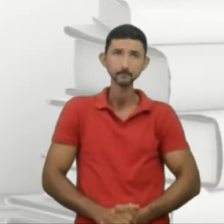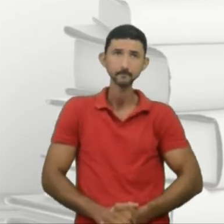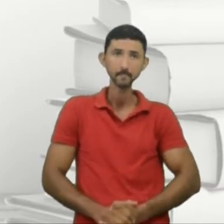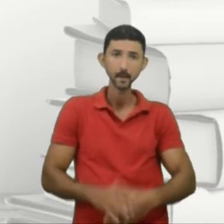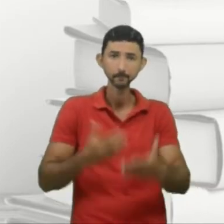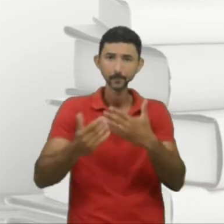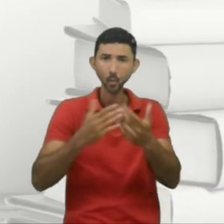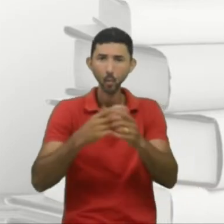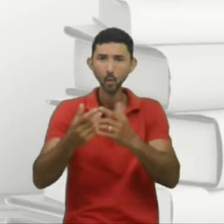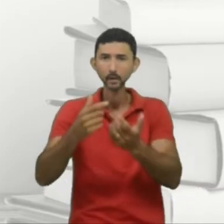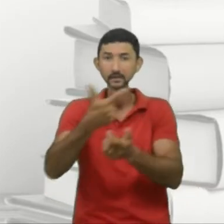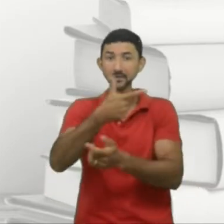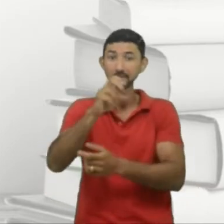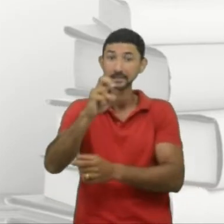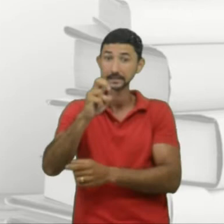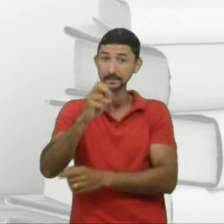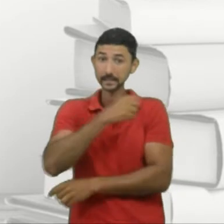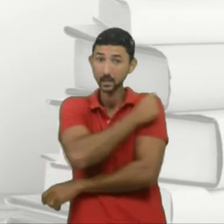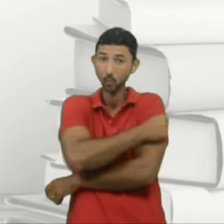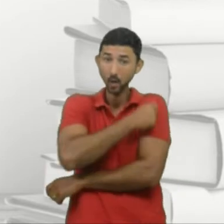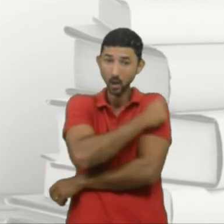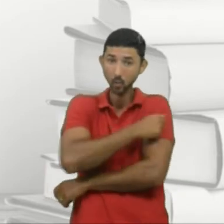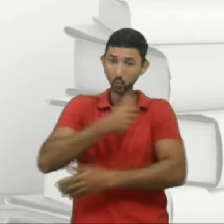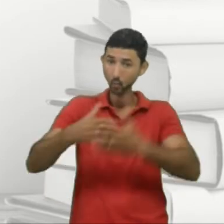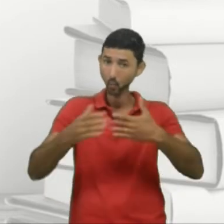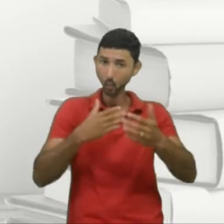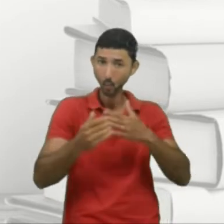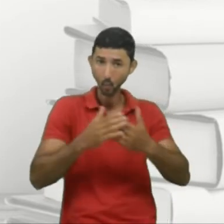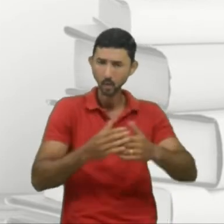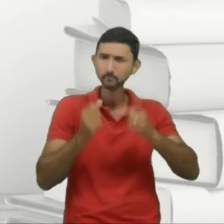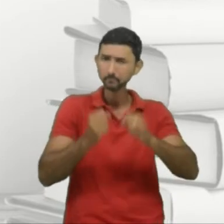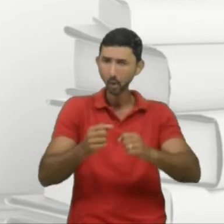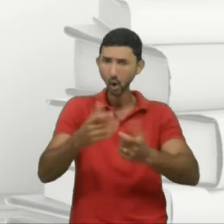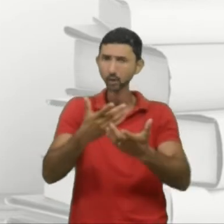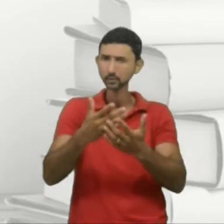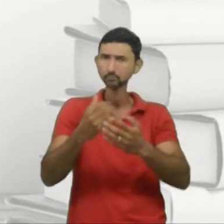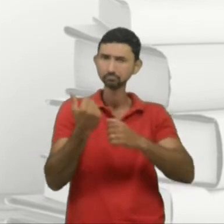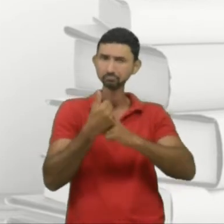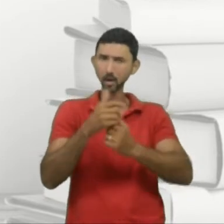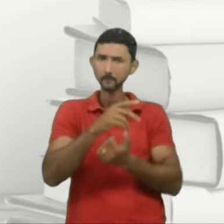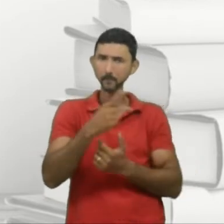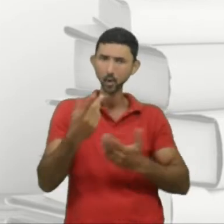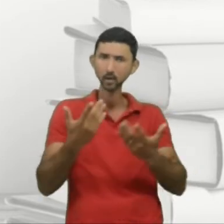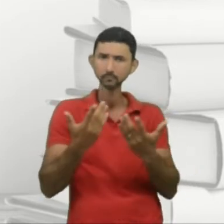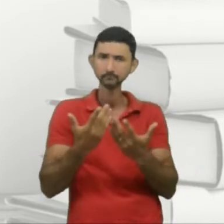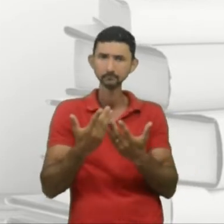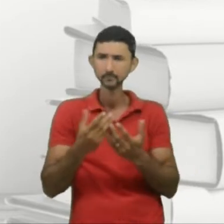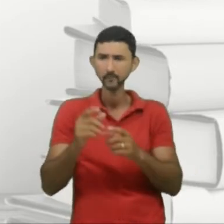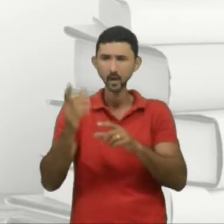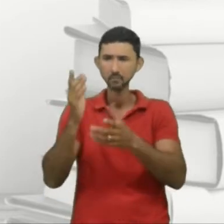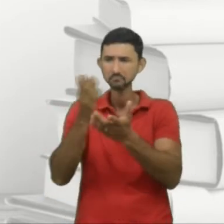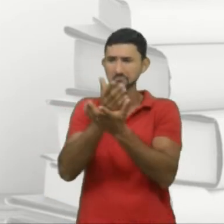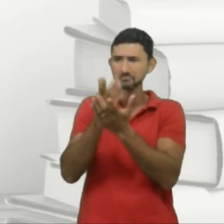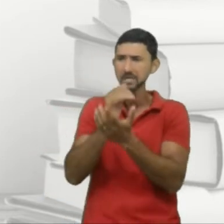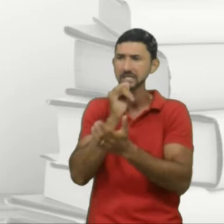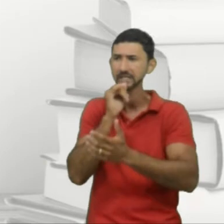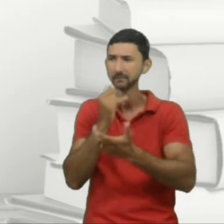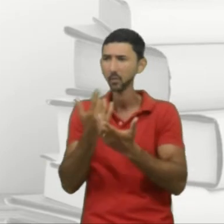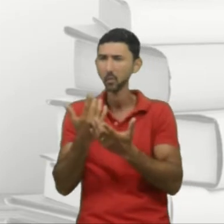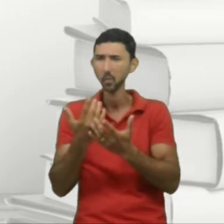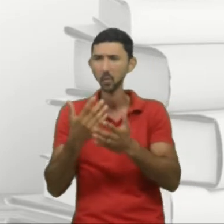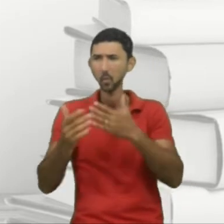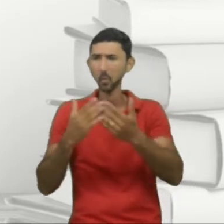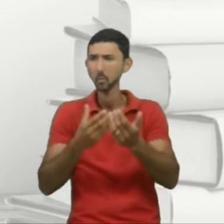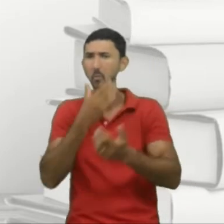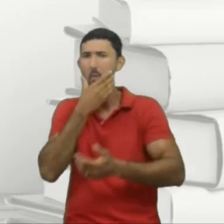Qualquer um dos 25 alunos da sala pode ser o representante, certo? Então, eu não fiz distinção, olha, tem que ser alguém